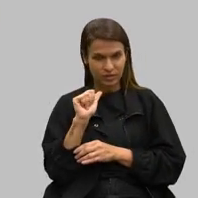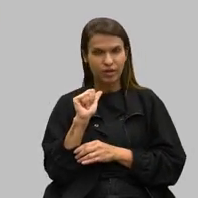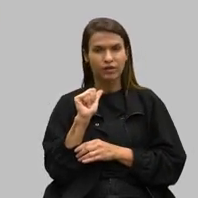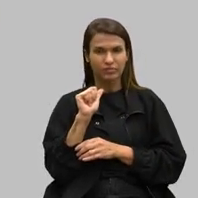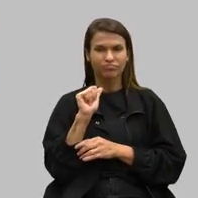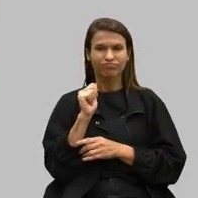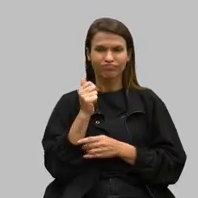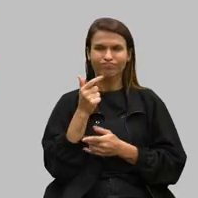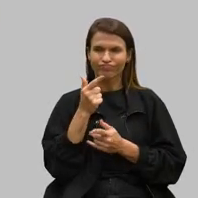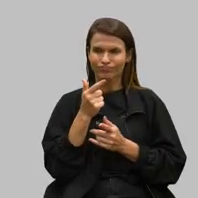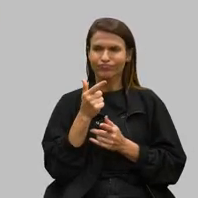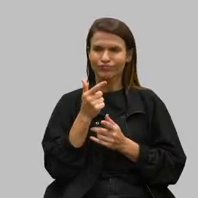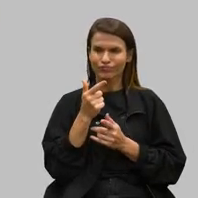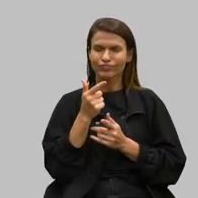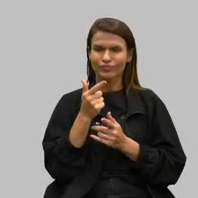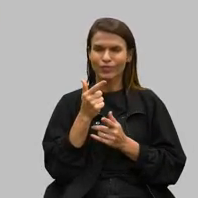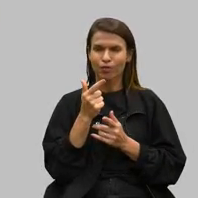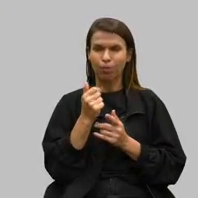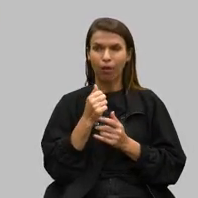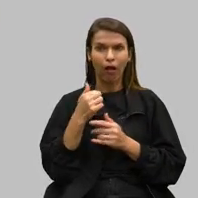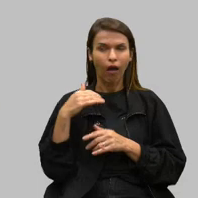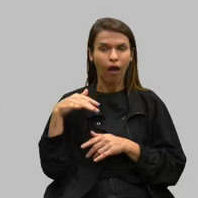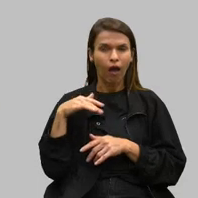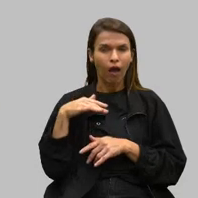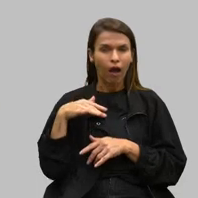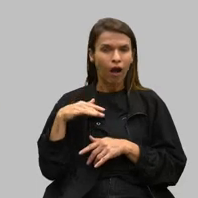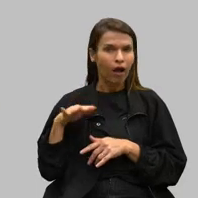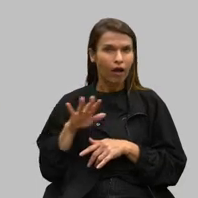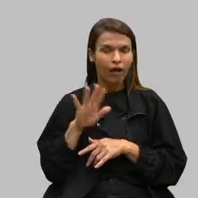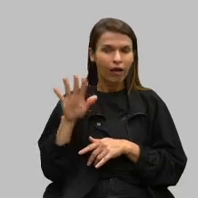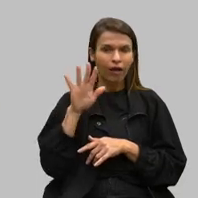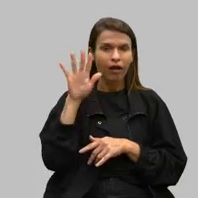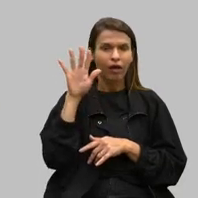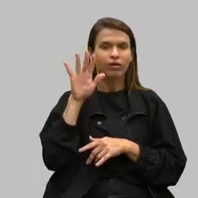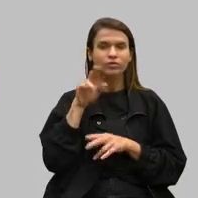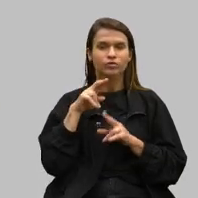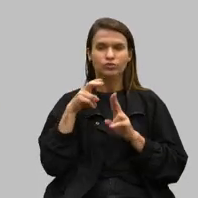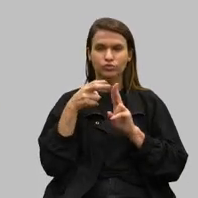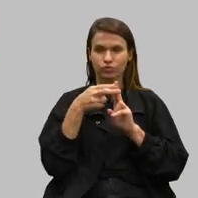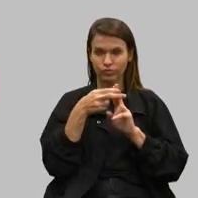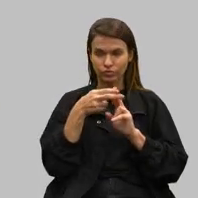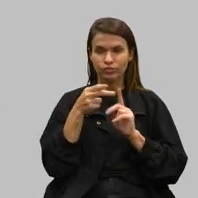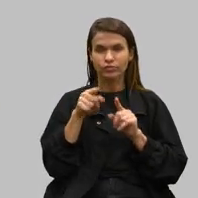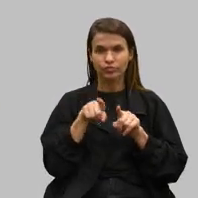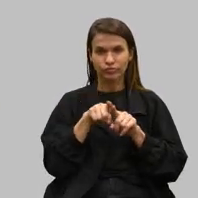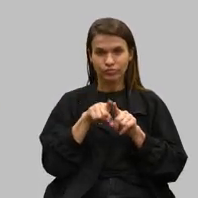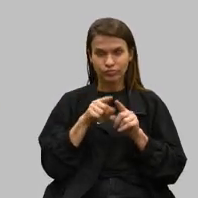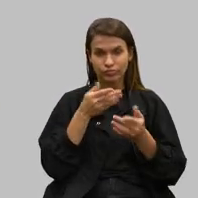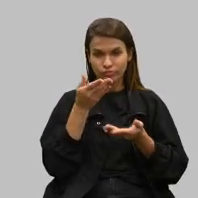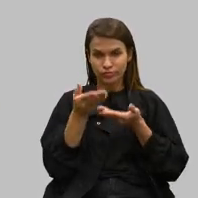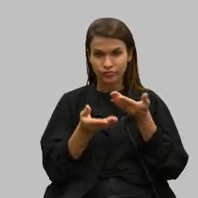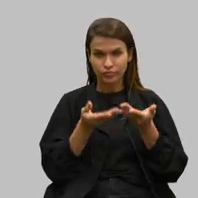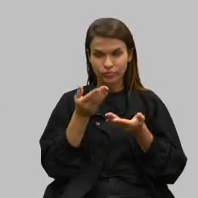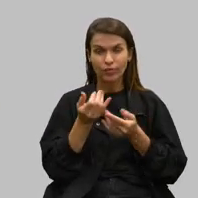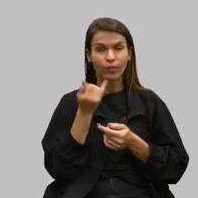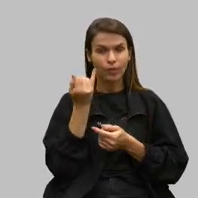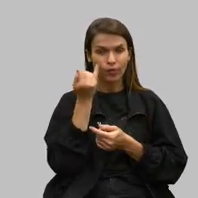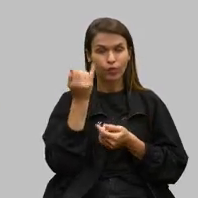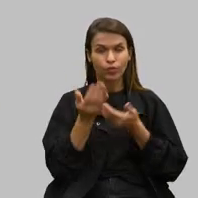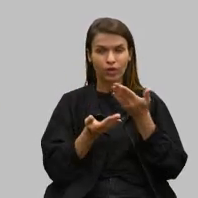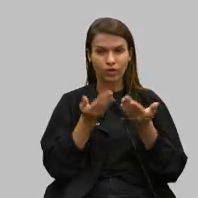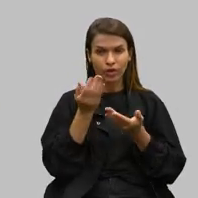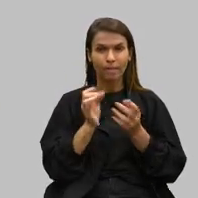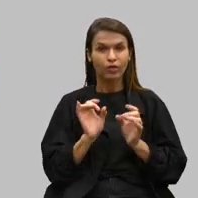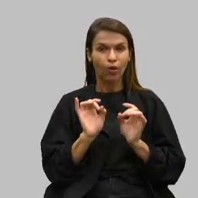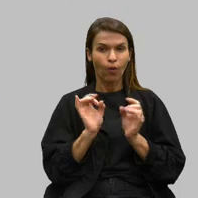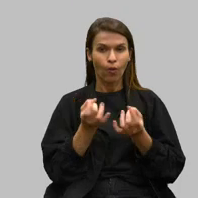na tabela SUS e isso é uma parte fundamental do tratamento oncológico. Então, parabéns, foi